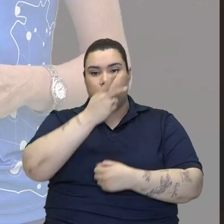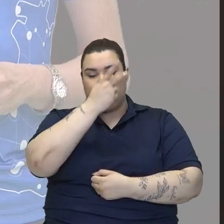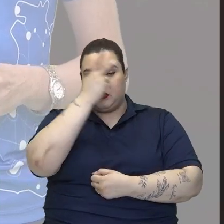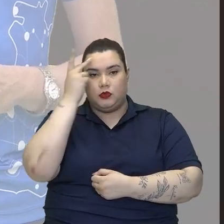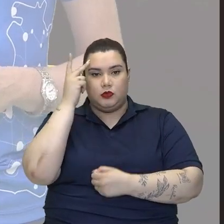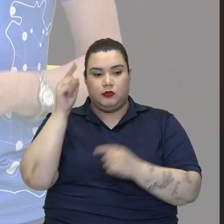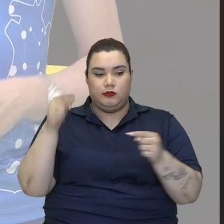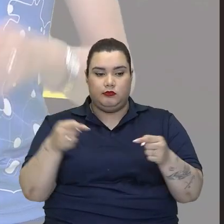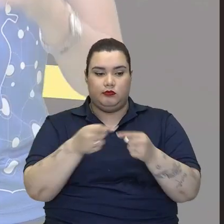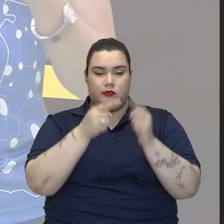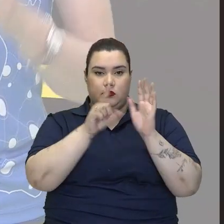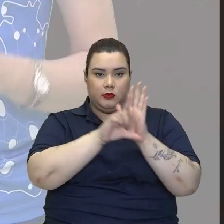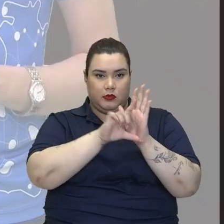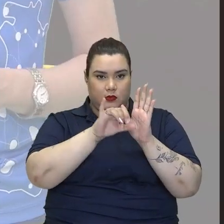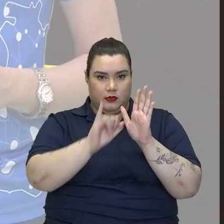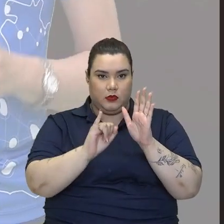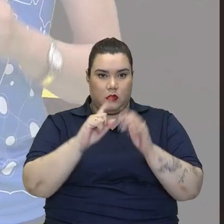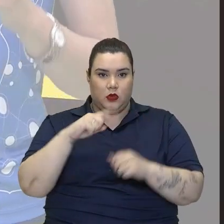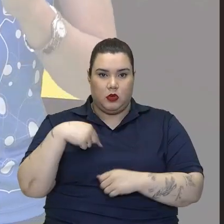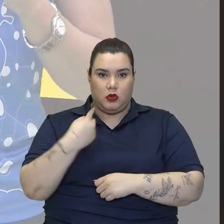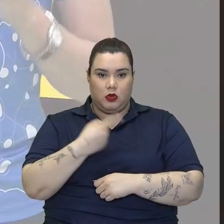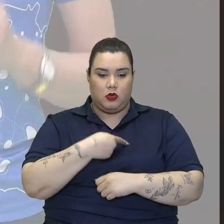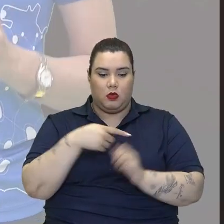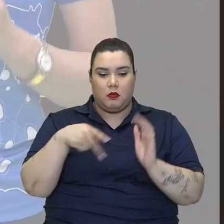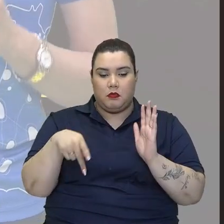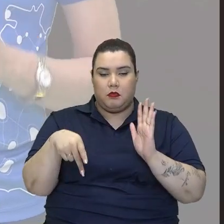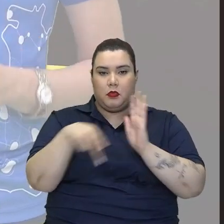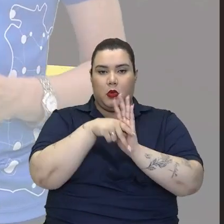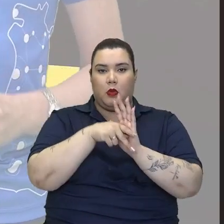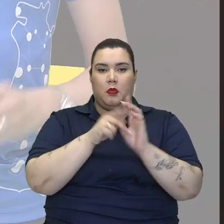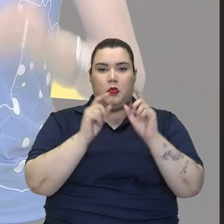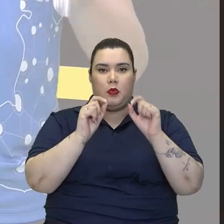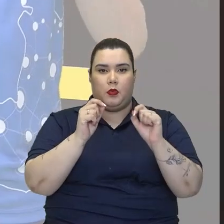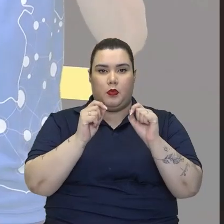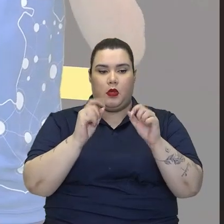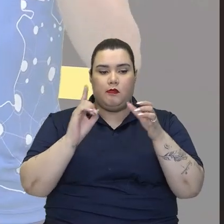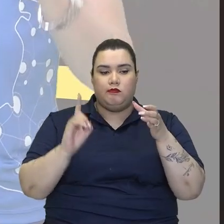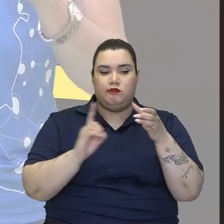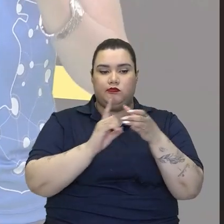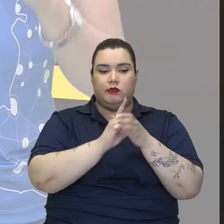e que nós pertencemos a uma sociedade